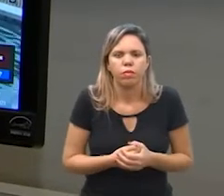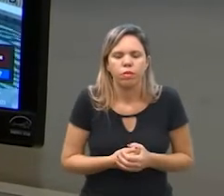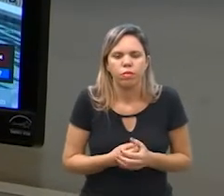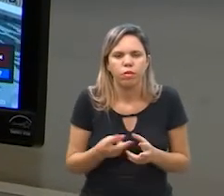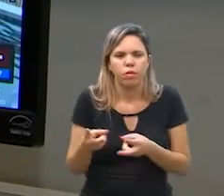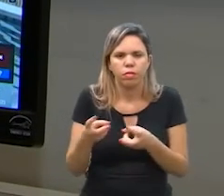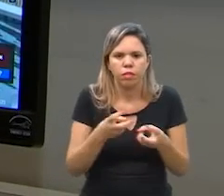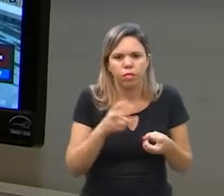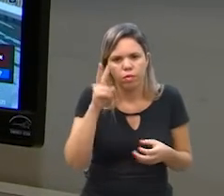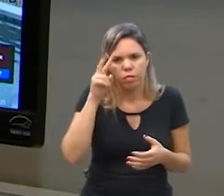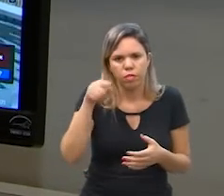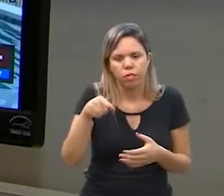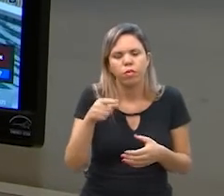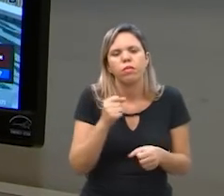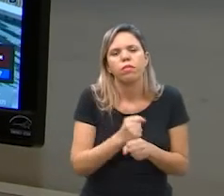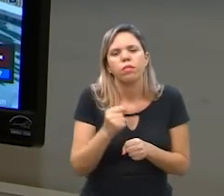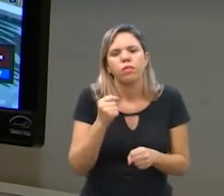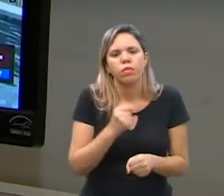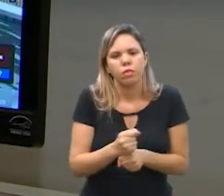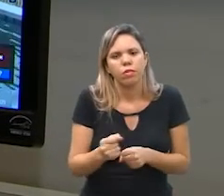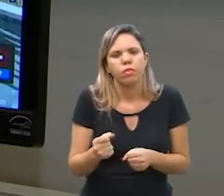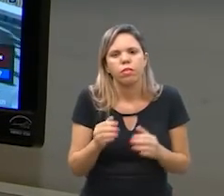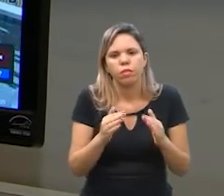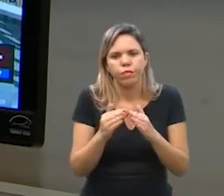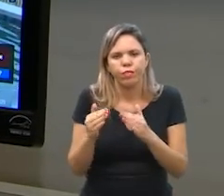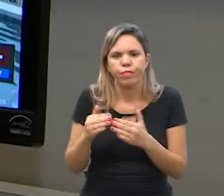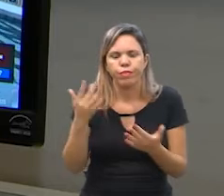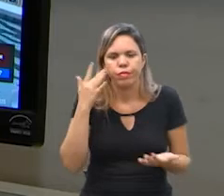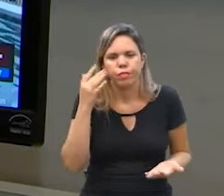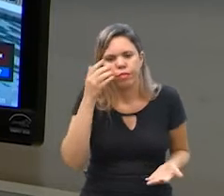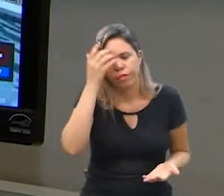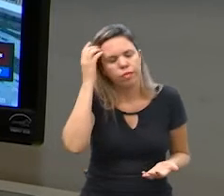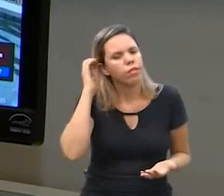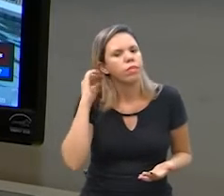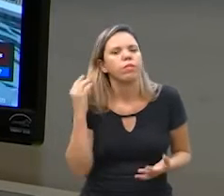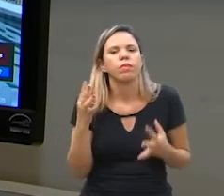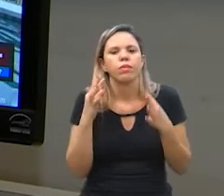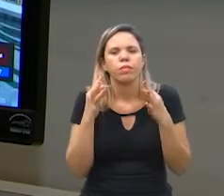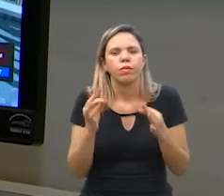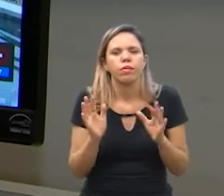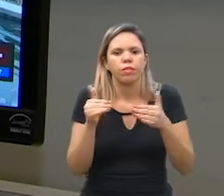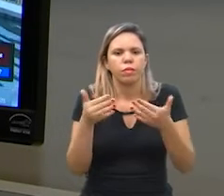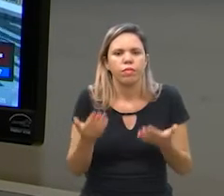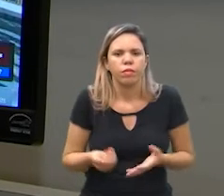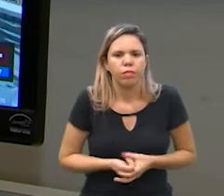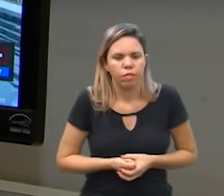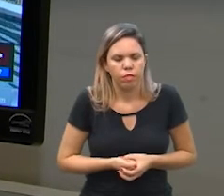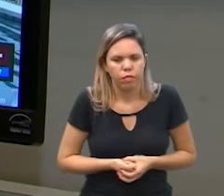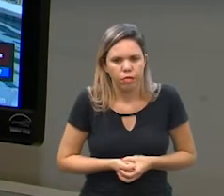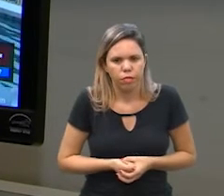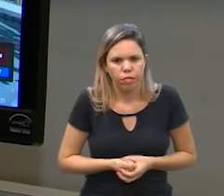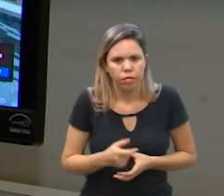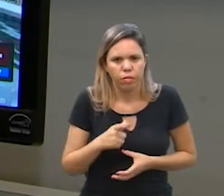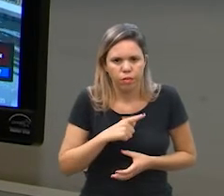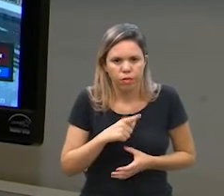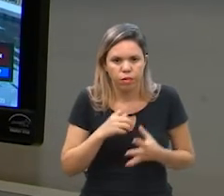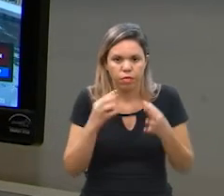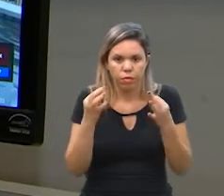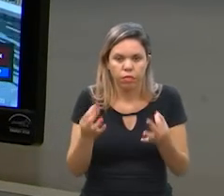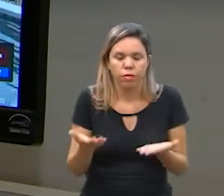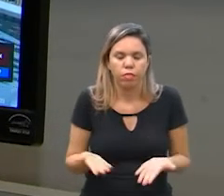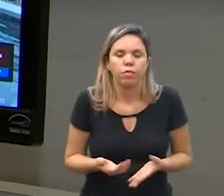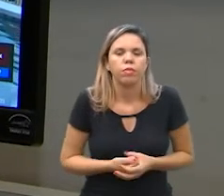gente percebe na história que você vai construindo que acabou sendo residencial. Então acho que ter atenção a esse foco, estar